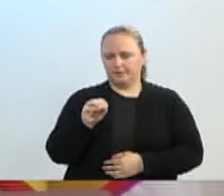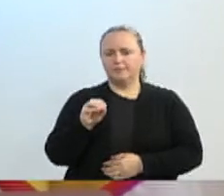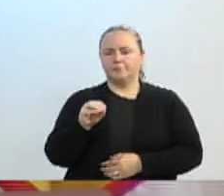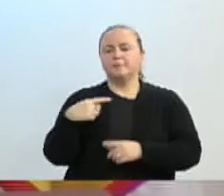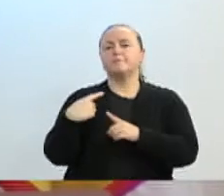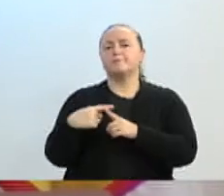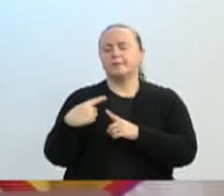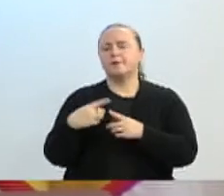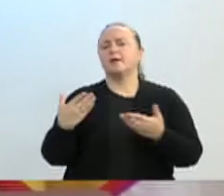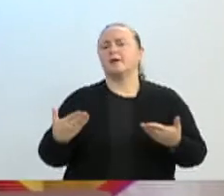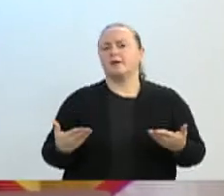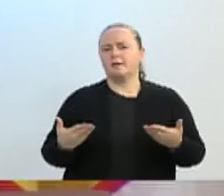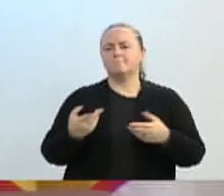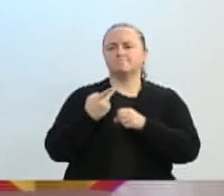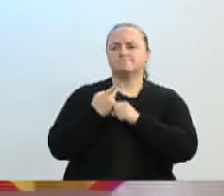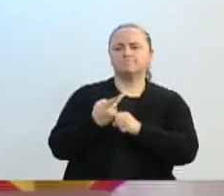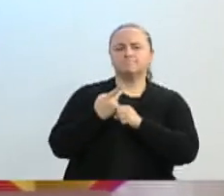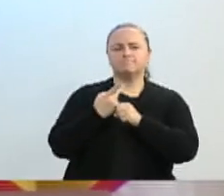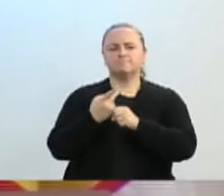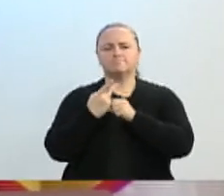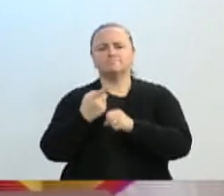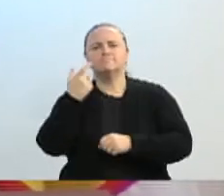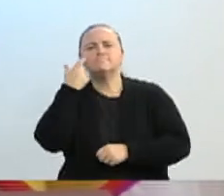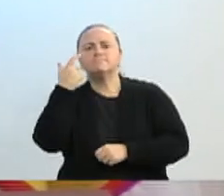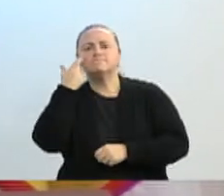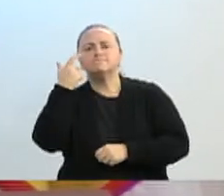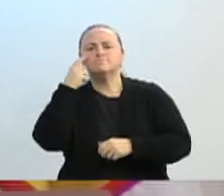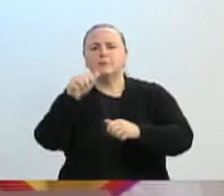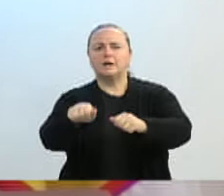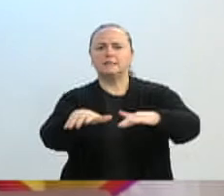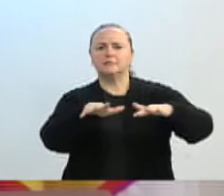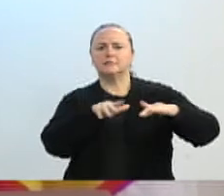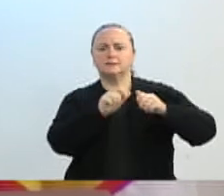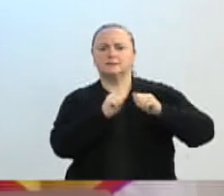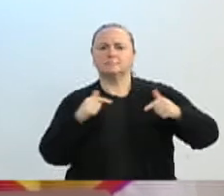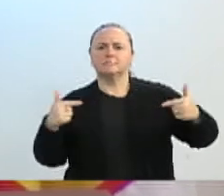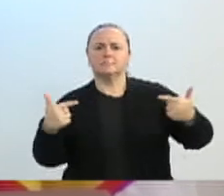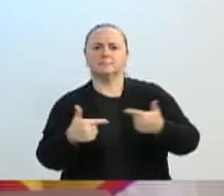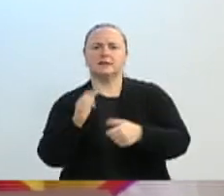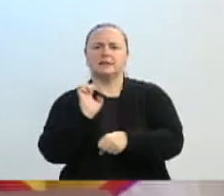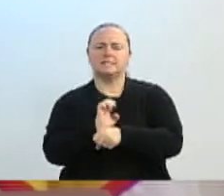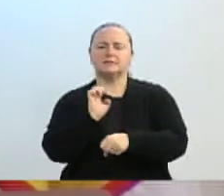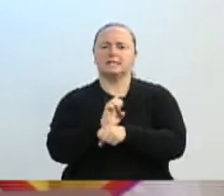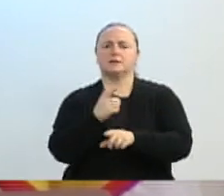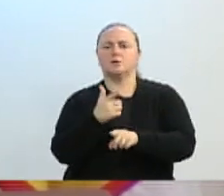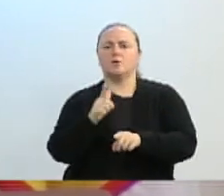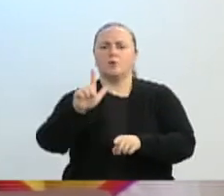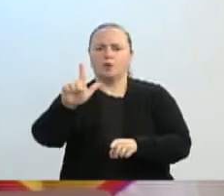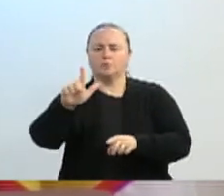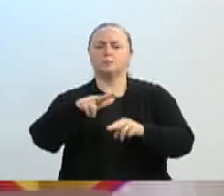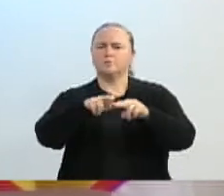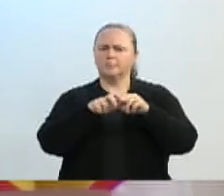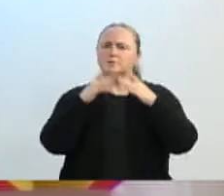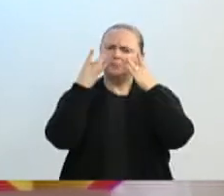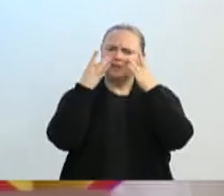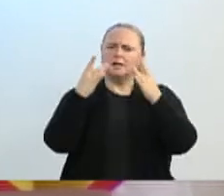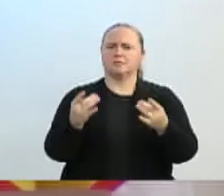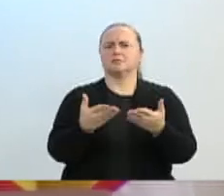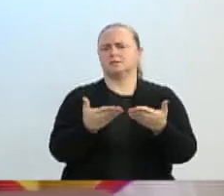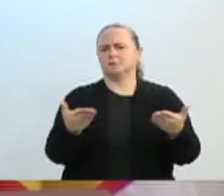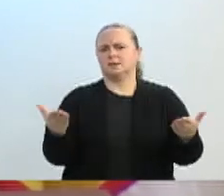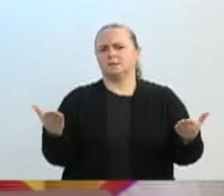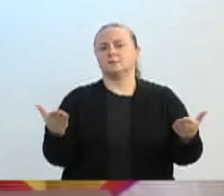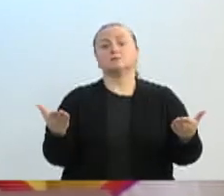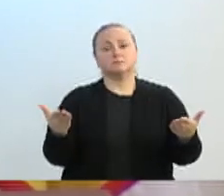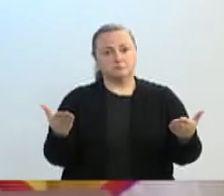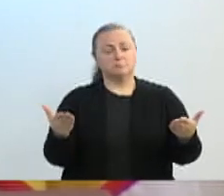buscar a aprovação desta PEC junto às assembleias legislativas de outros estados. E aqui eu peço uma atenção à população e também